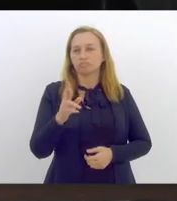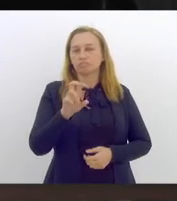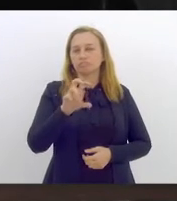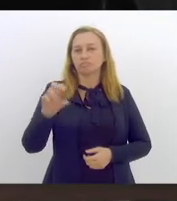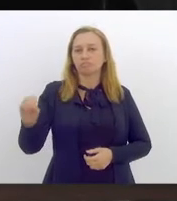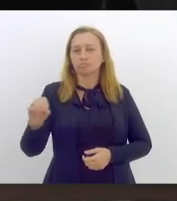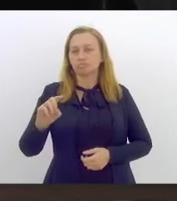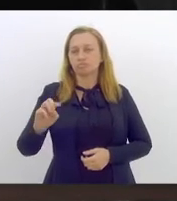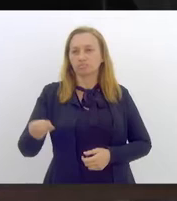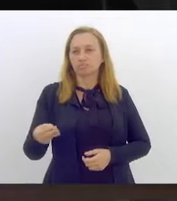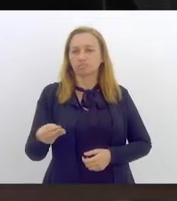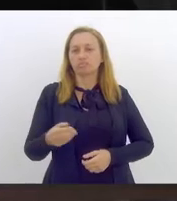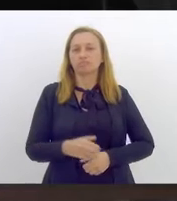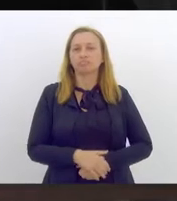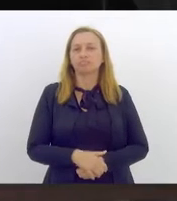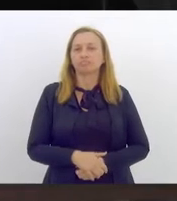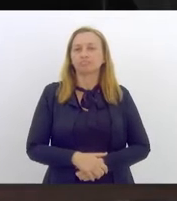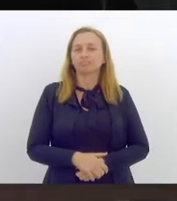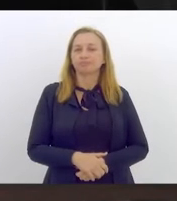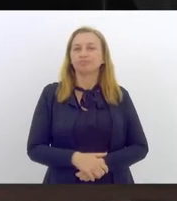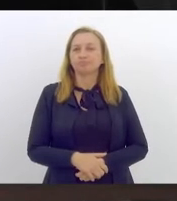milhões. Quando a gente